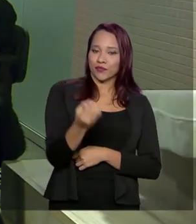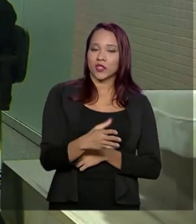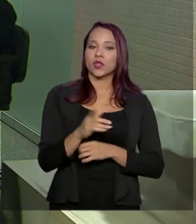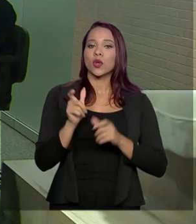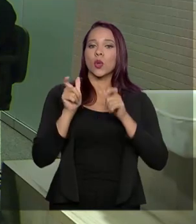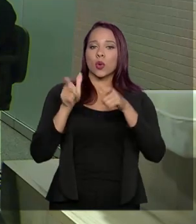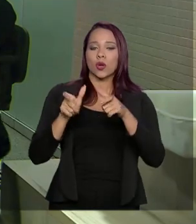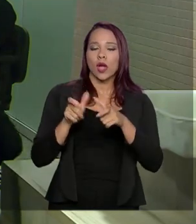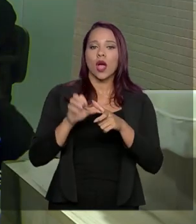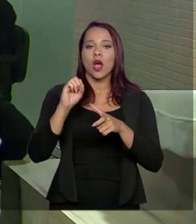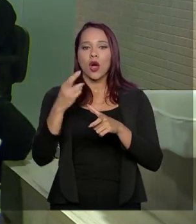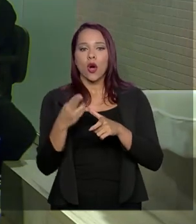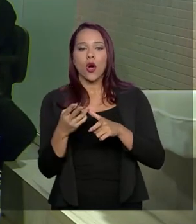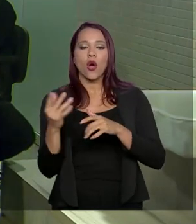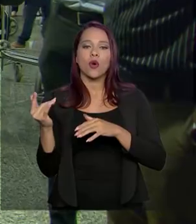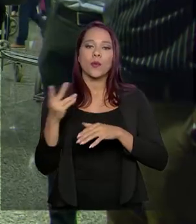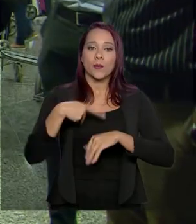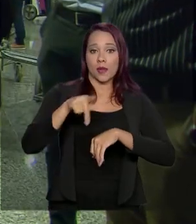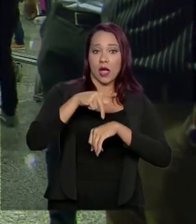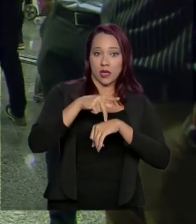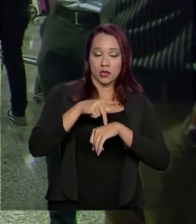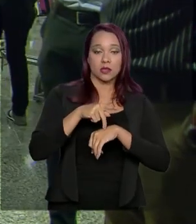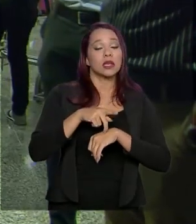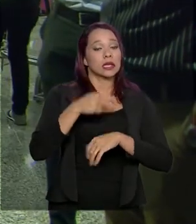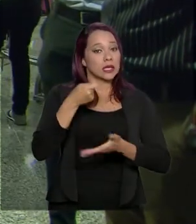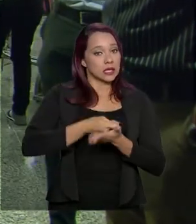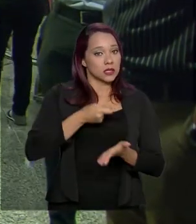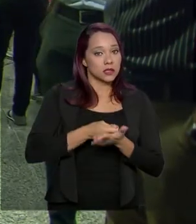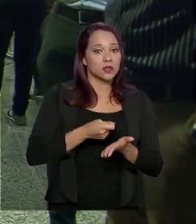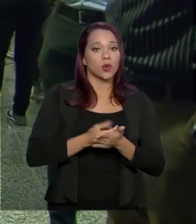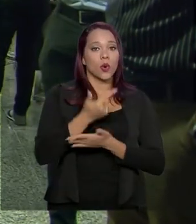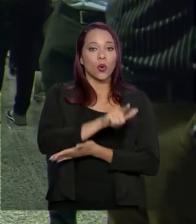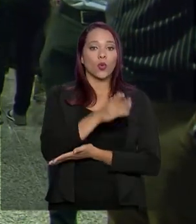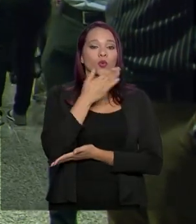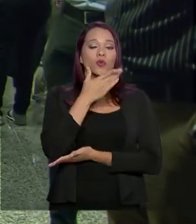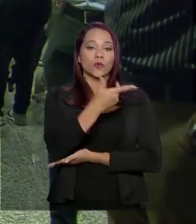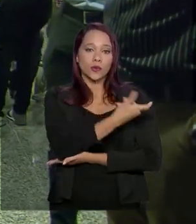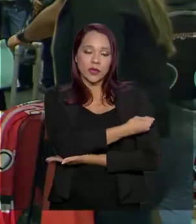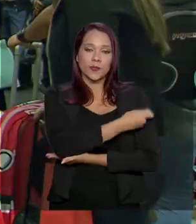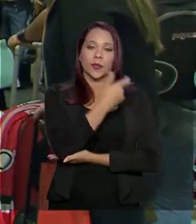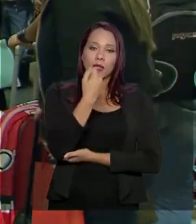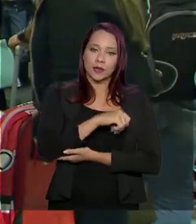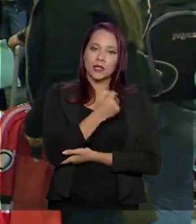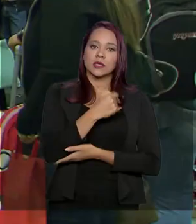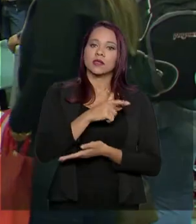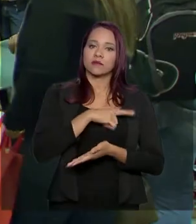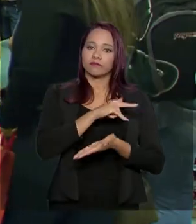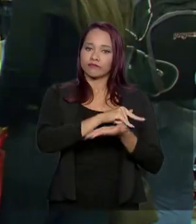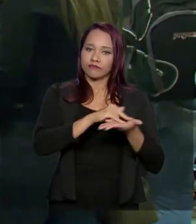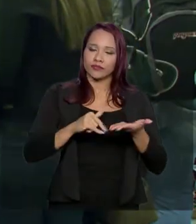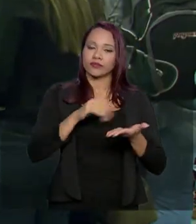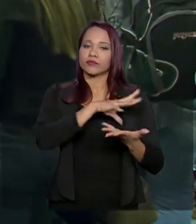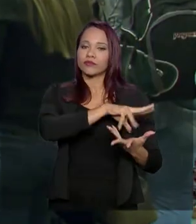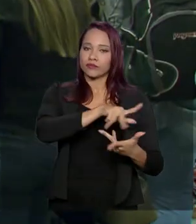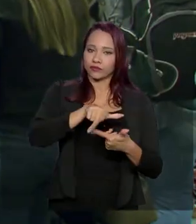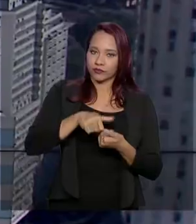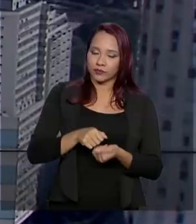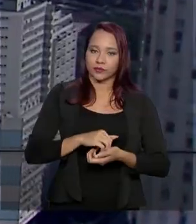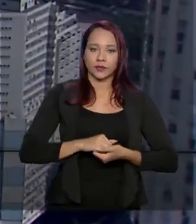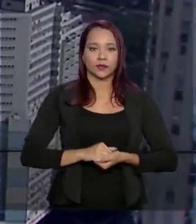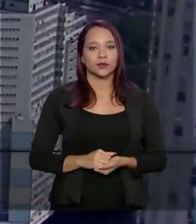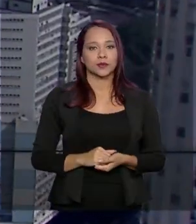destino ou conexão em países que exigem outras vacinas precisam tirar o certificado internacional.